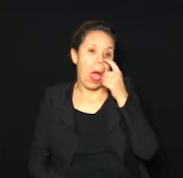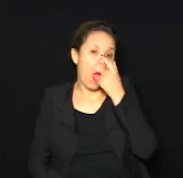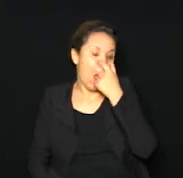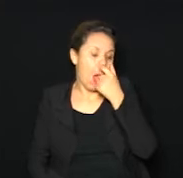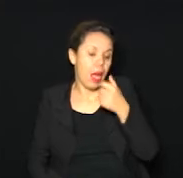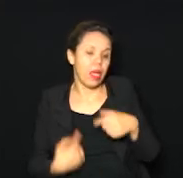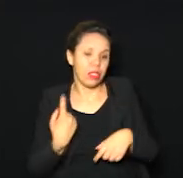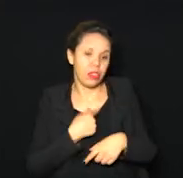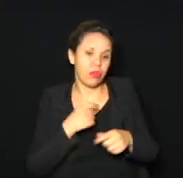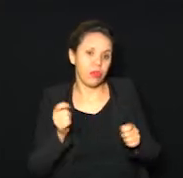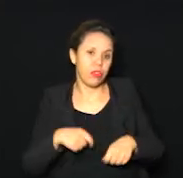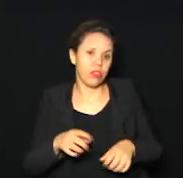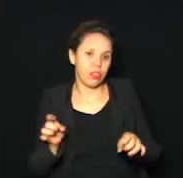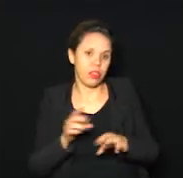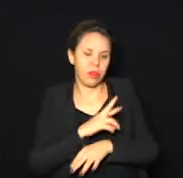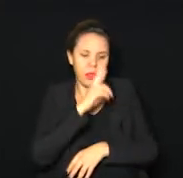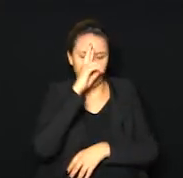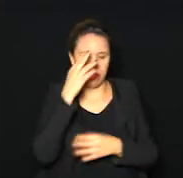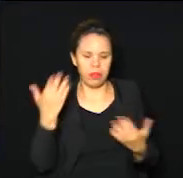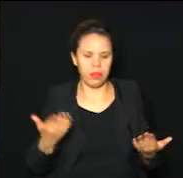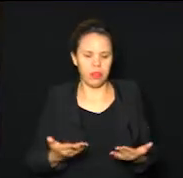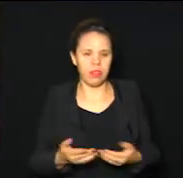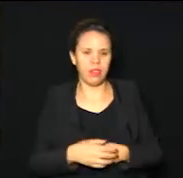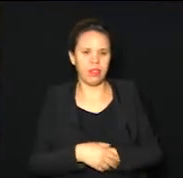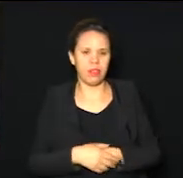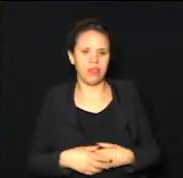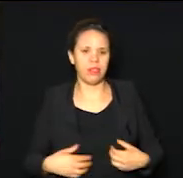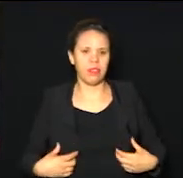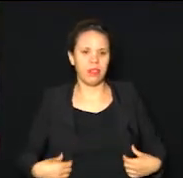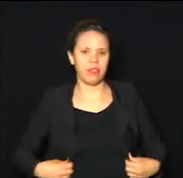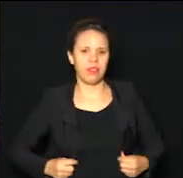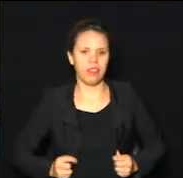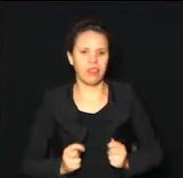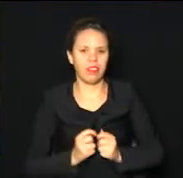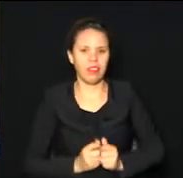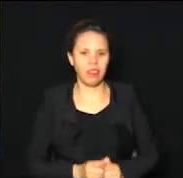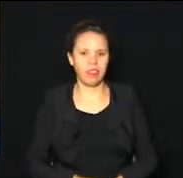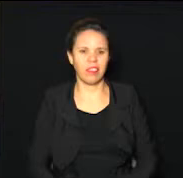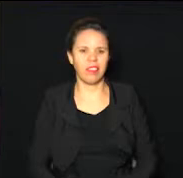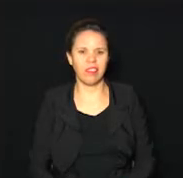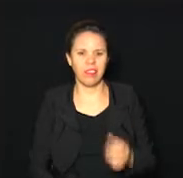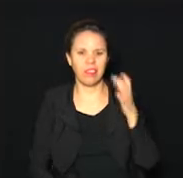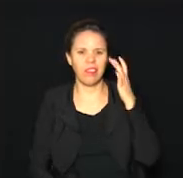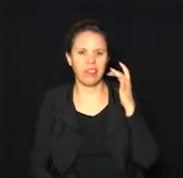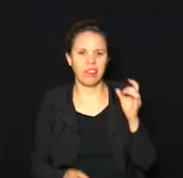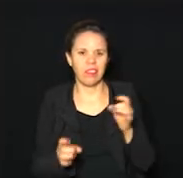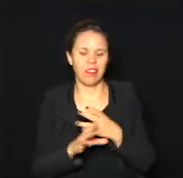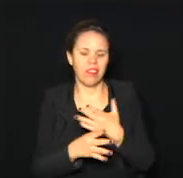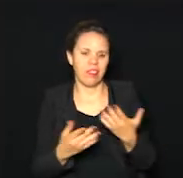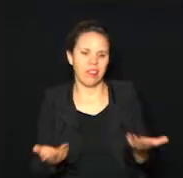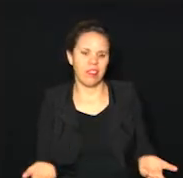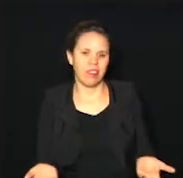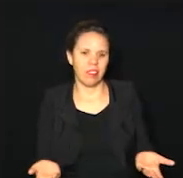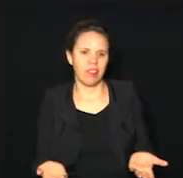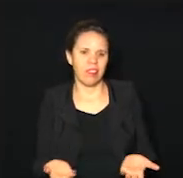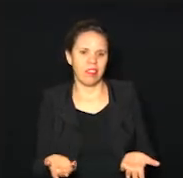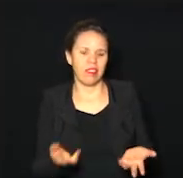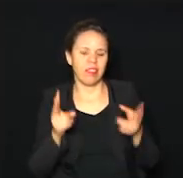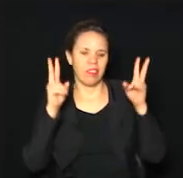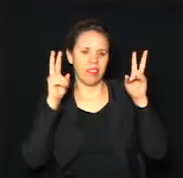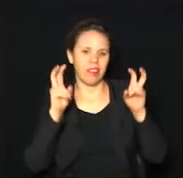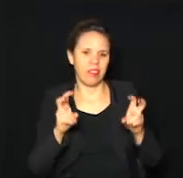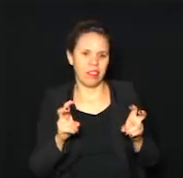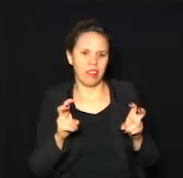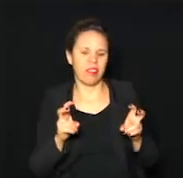a gente pode terminar meia-noite hoje? A gente pode terminar amanhã? É um tema que tem